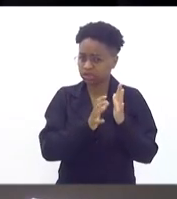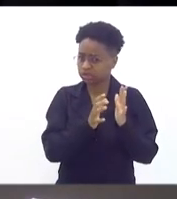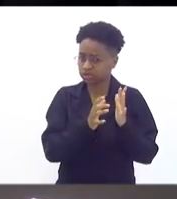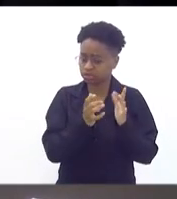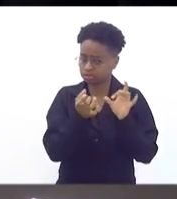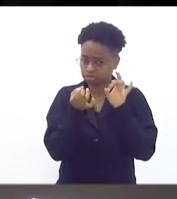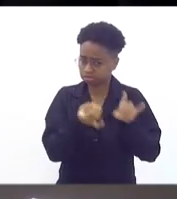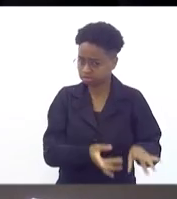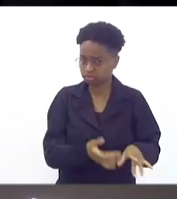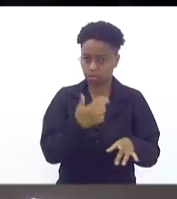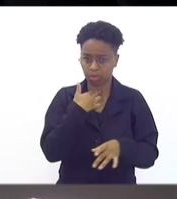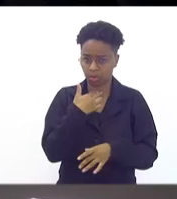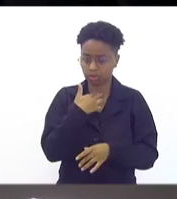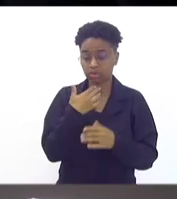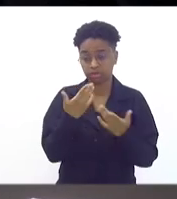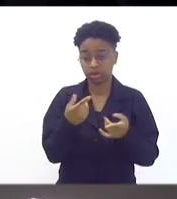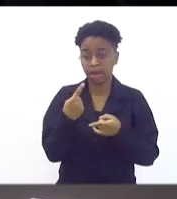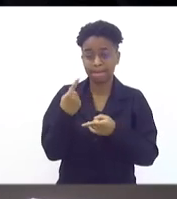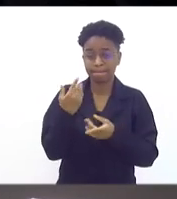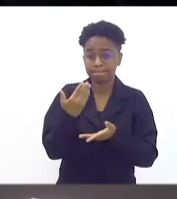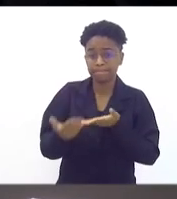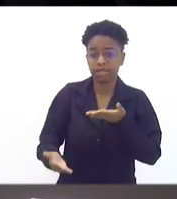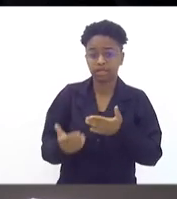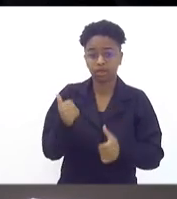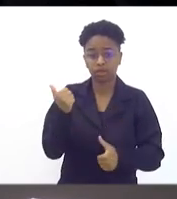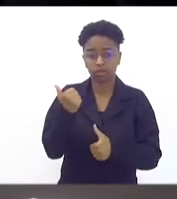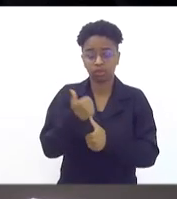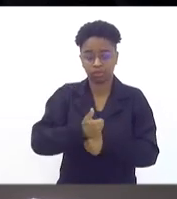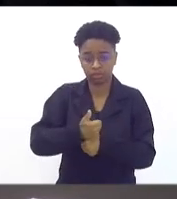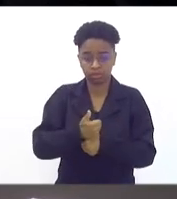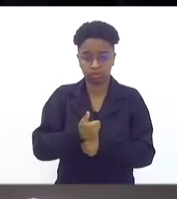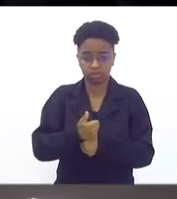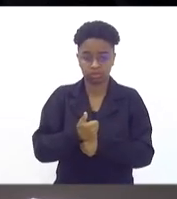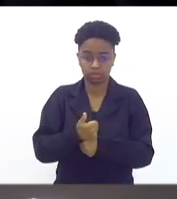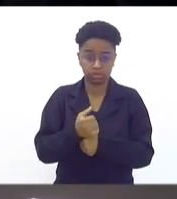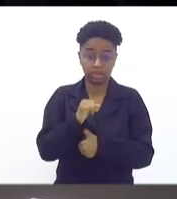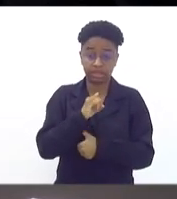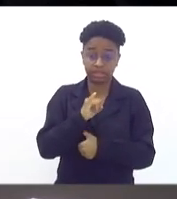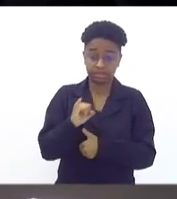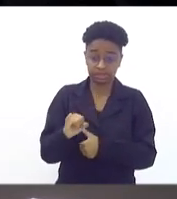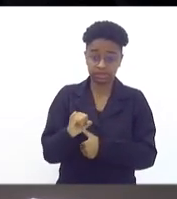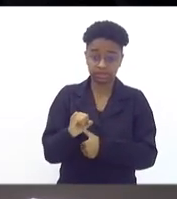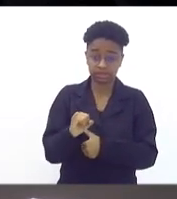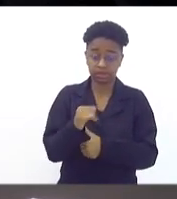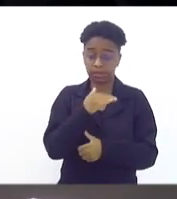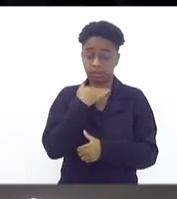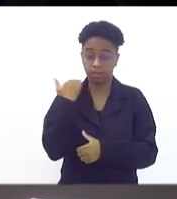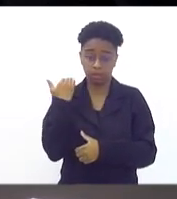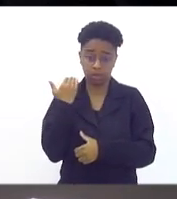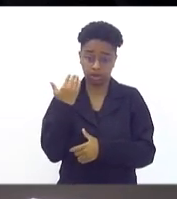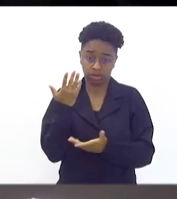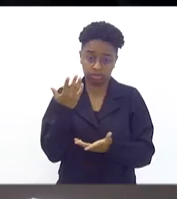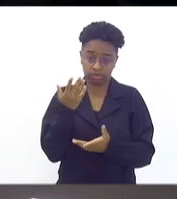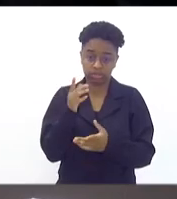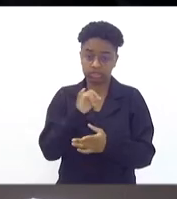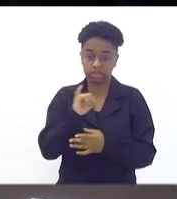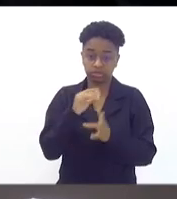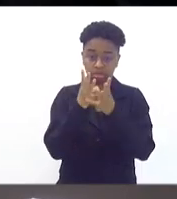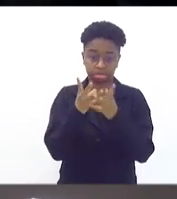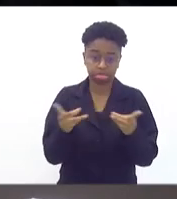político você perdeu a sua suplência e se de repente você pode morrer ali politicamente